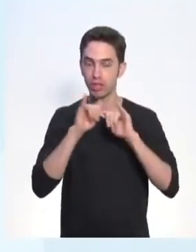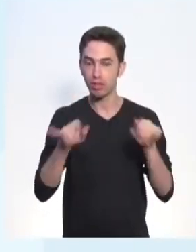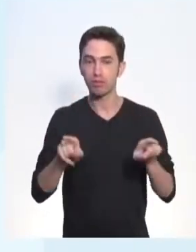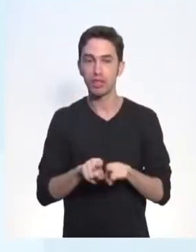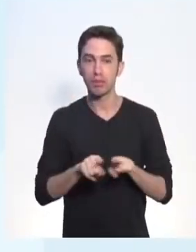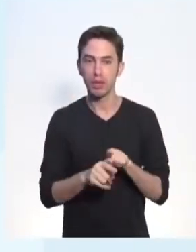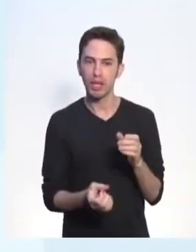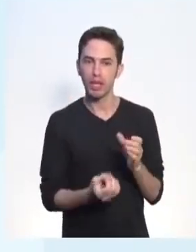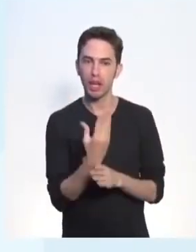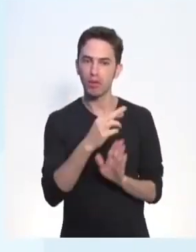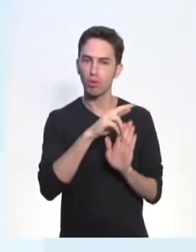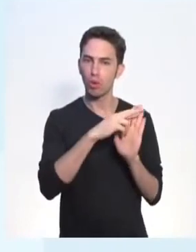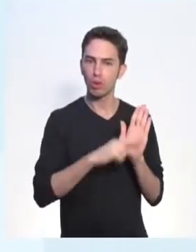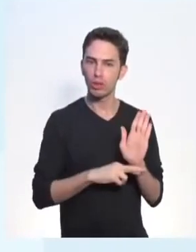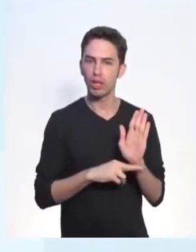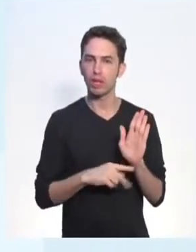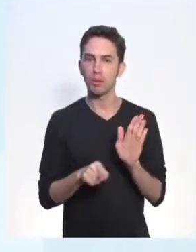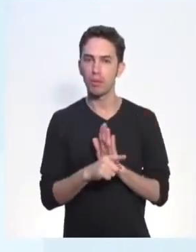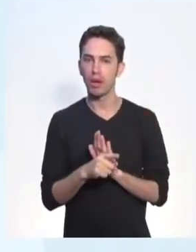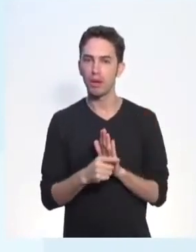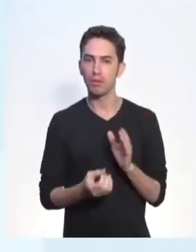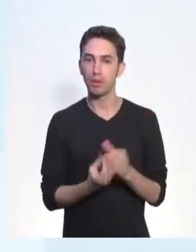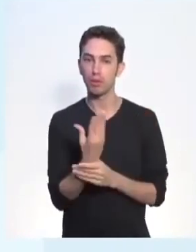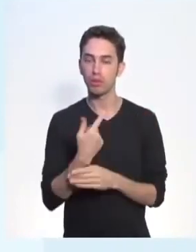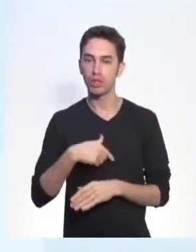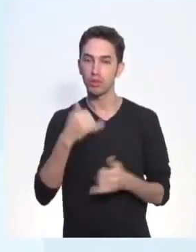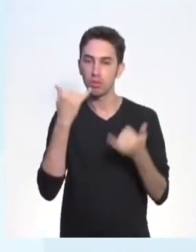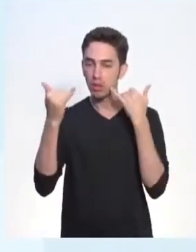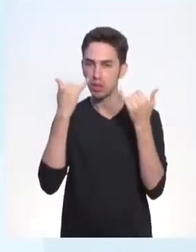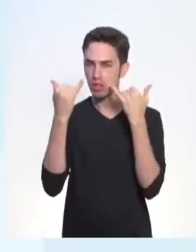para produzir uma notícia hipotética.